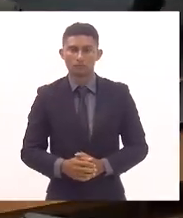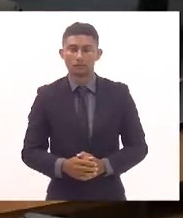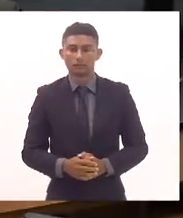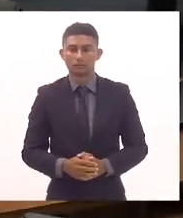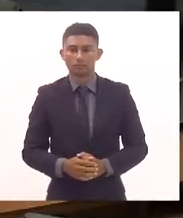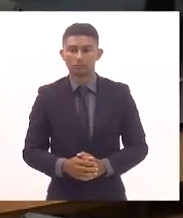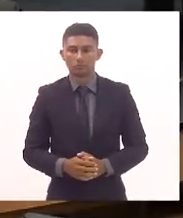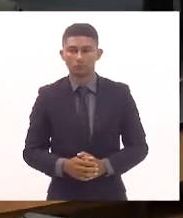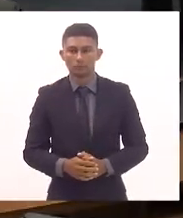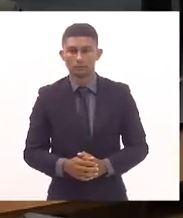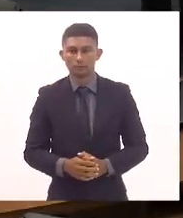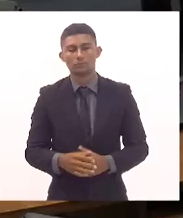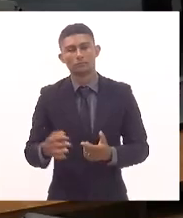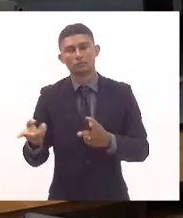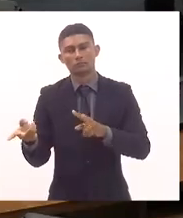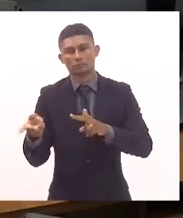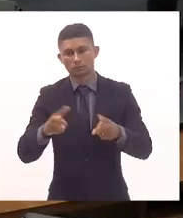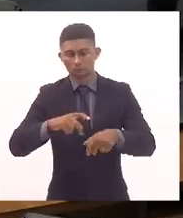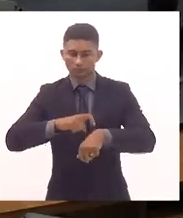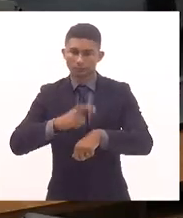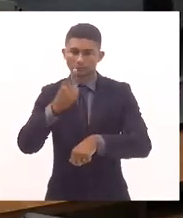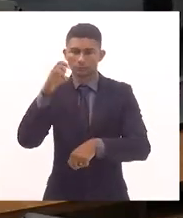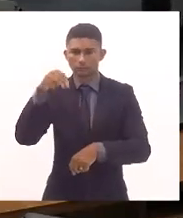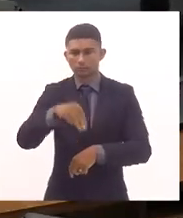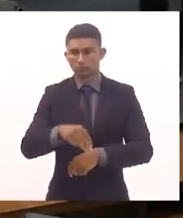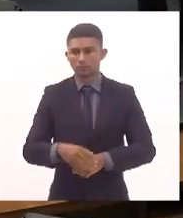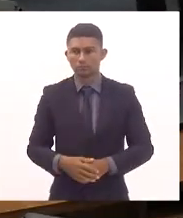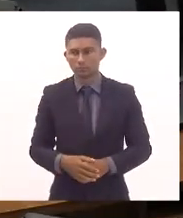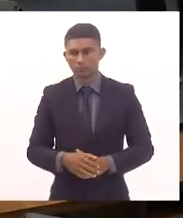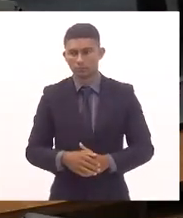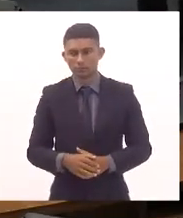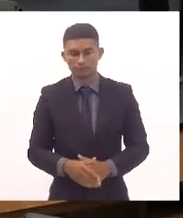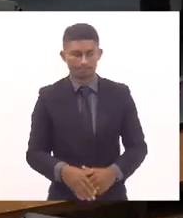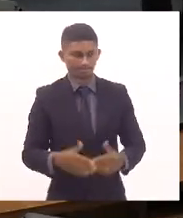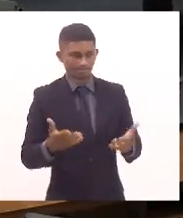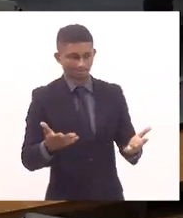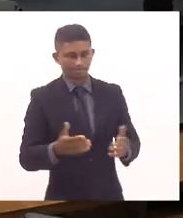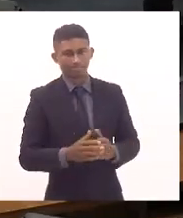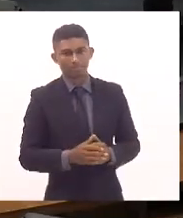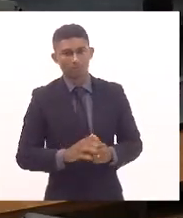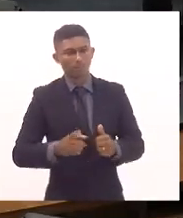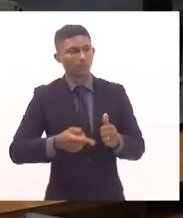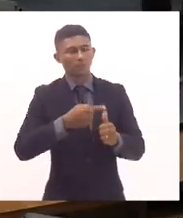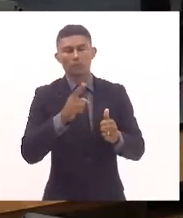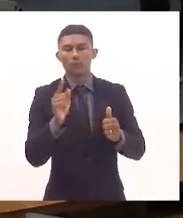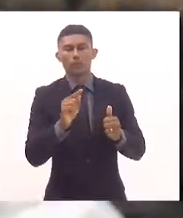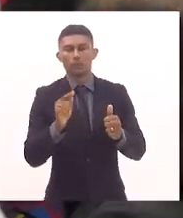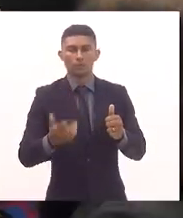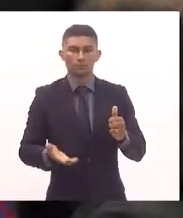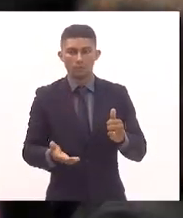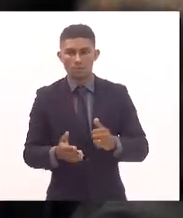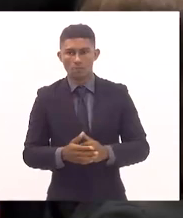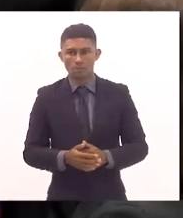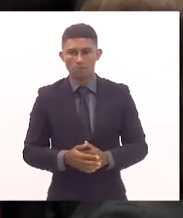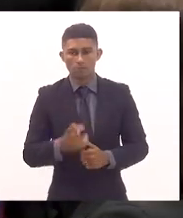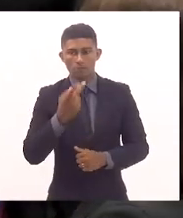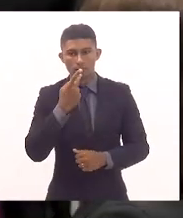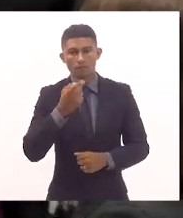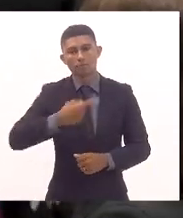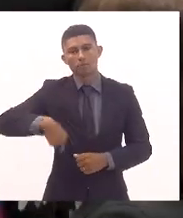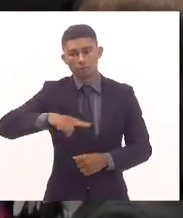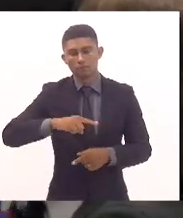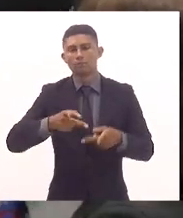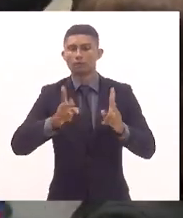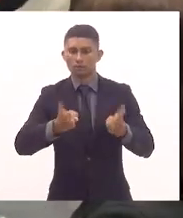Para encaminhar para o destaque, então, um minuto, por favor. Senhor presidente, em primeiro lugar, destacar. A gente mantém